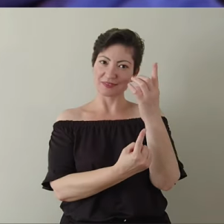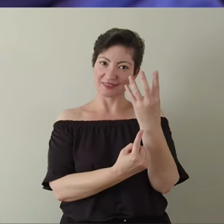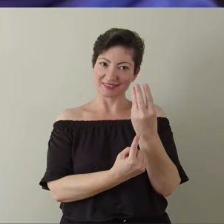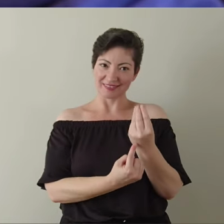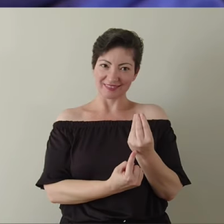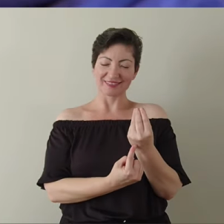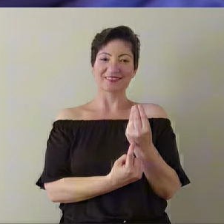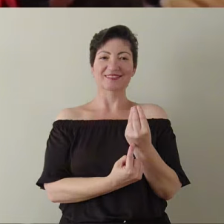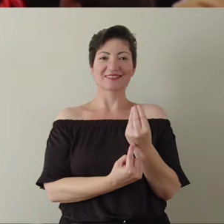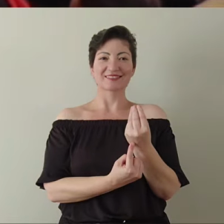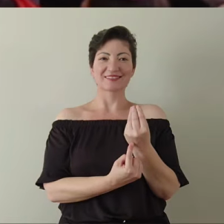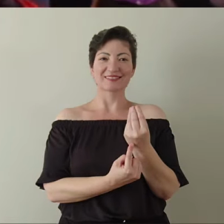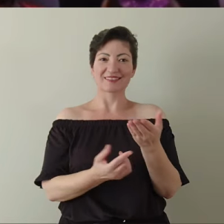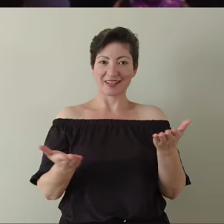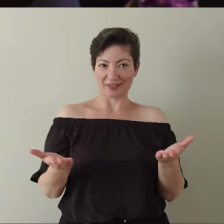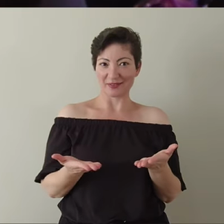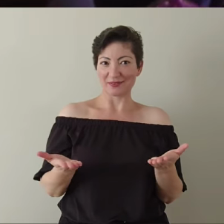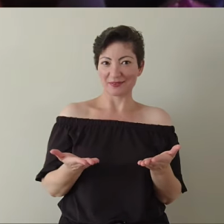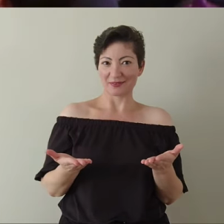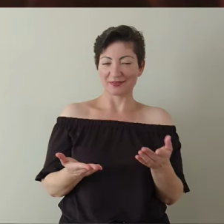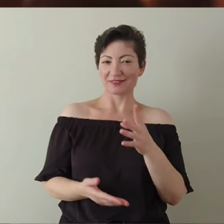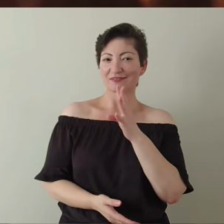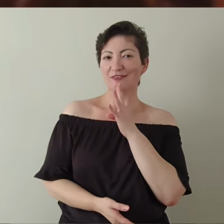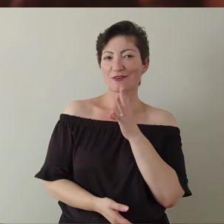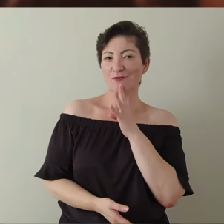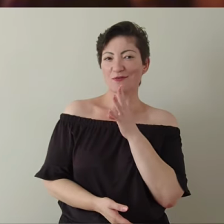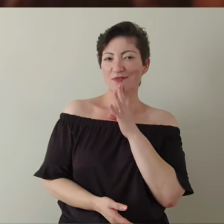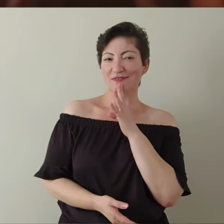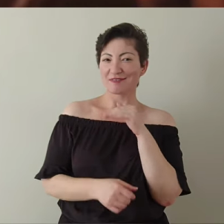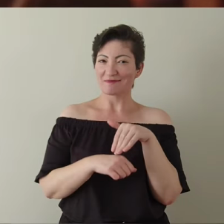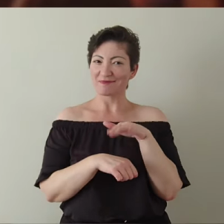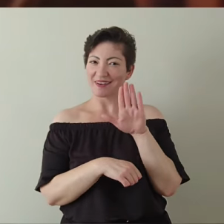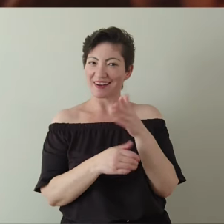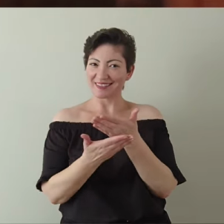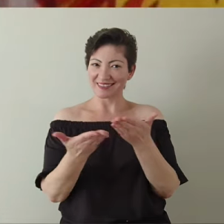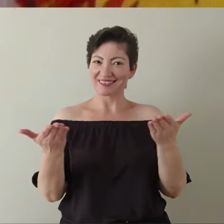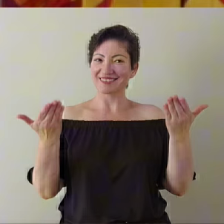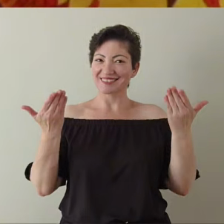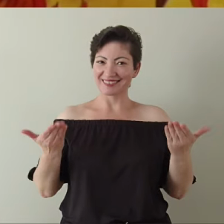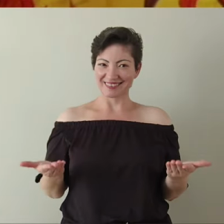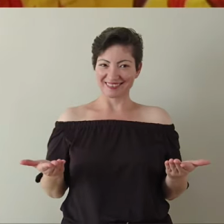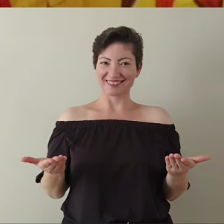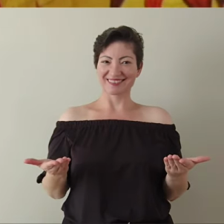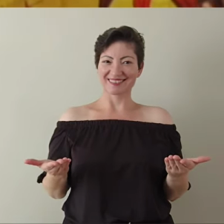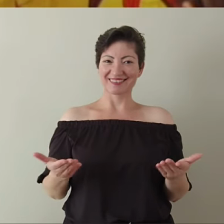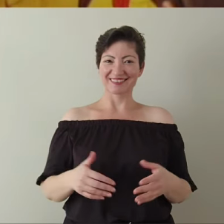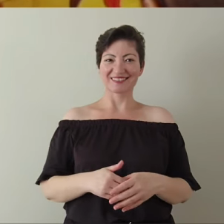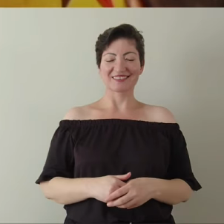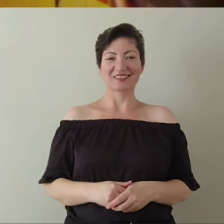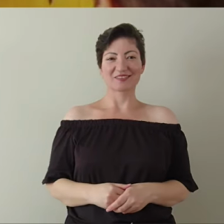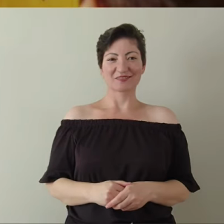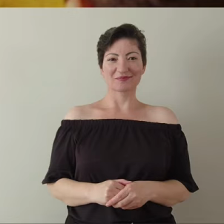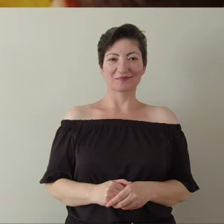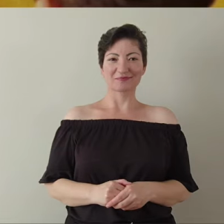de Arte. Agora você vai conhecer um pouco mais sobre a gente.